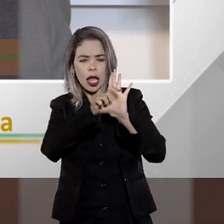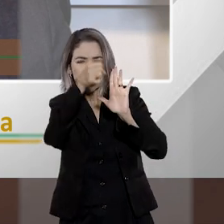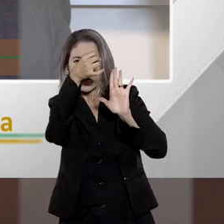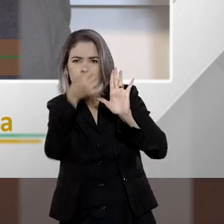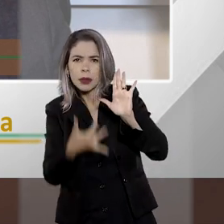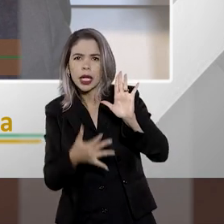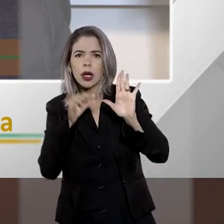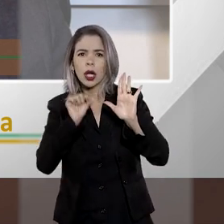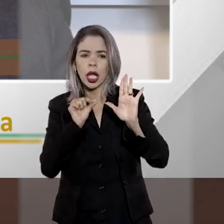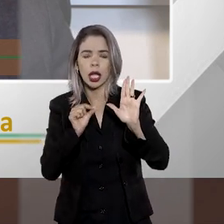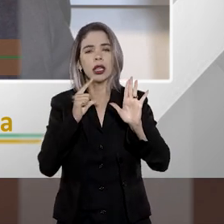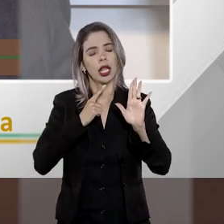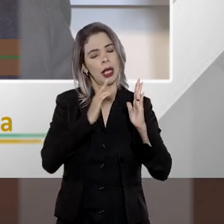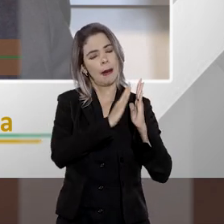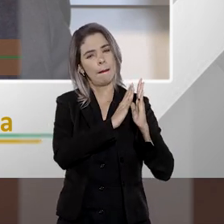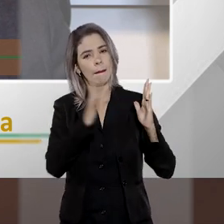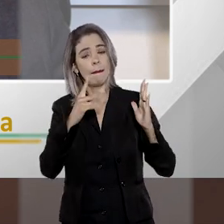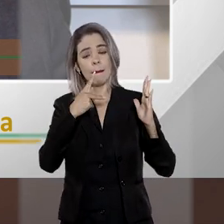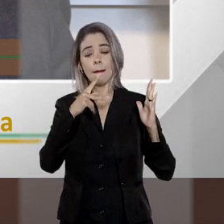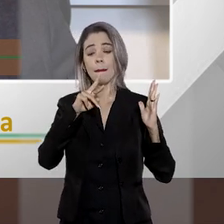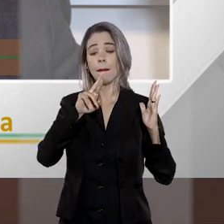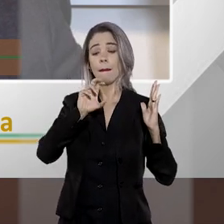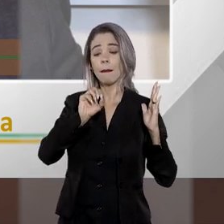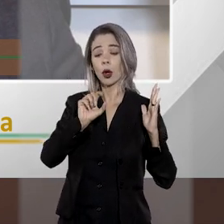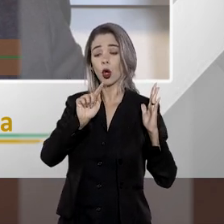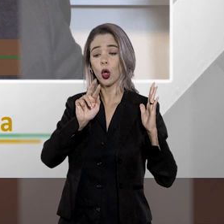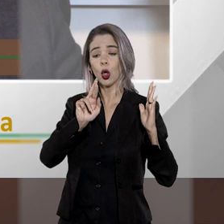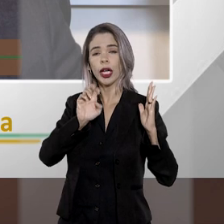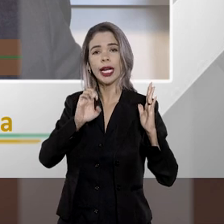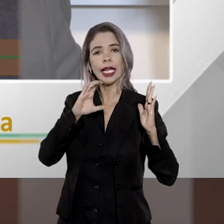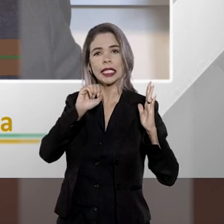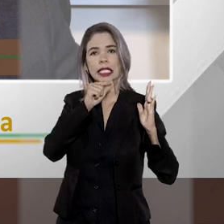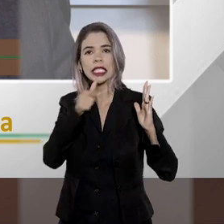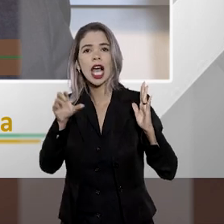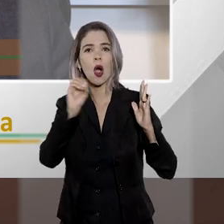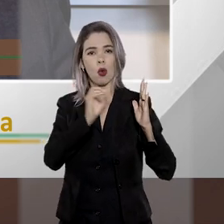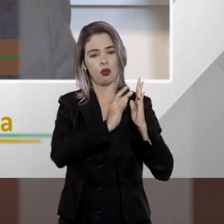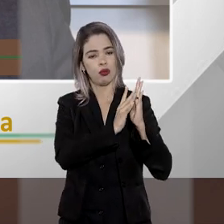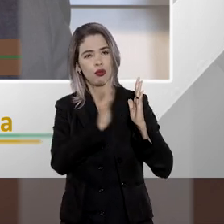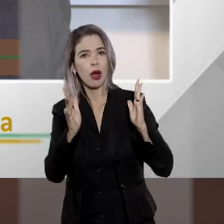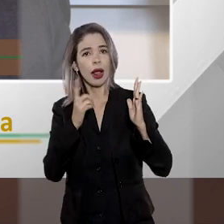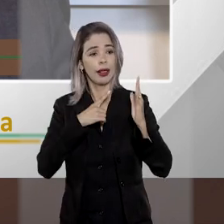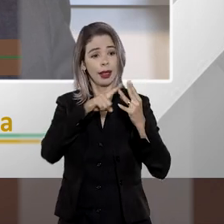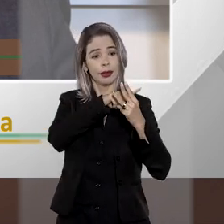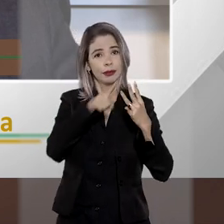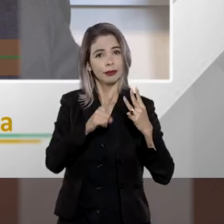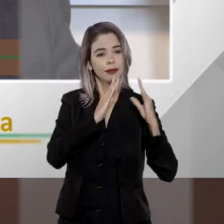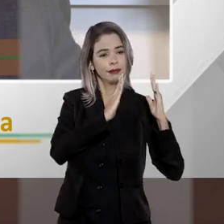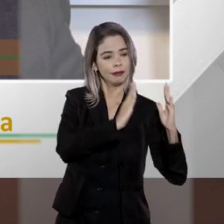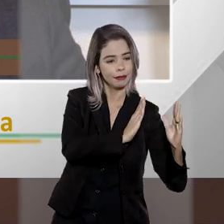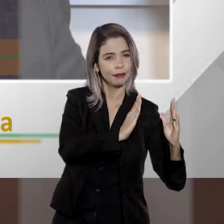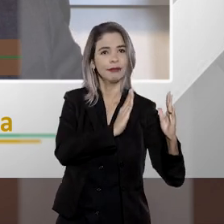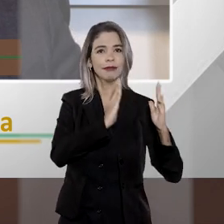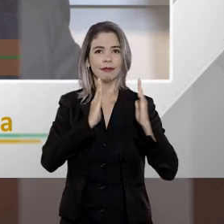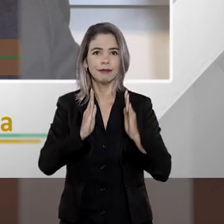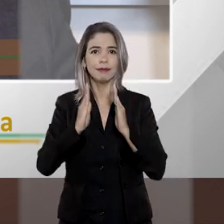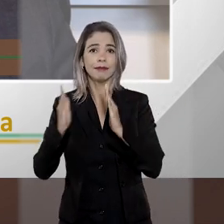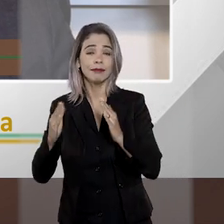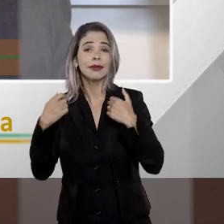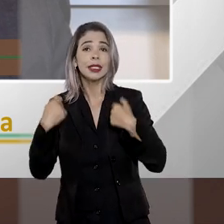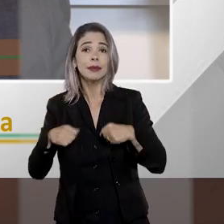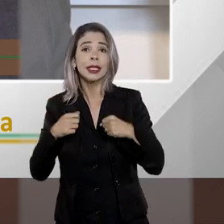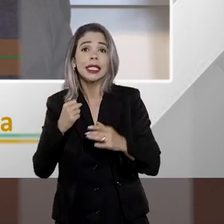é a possibilidade de progressão de regime, sob o argumento de falta de recursos materiais, a interpretação ela sempre tem que ser uma